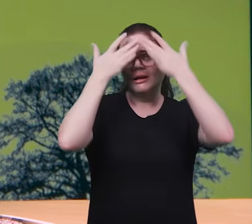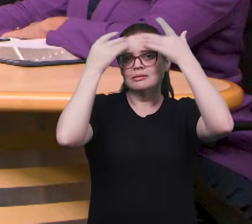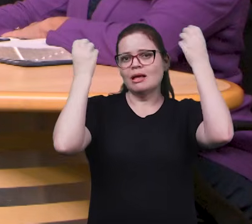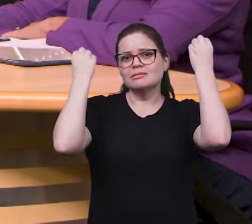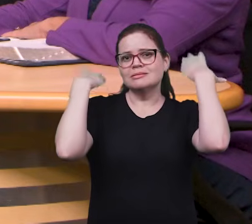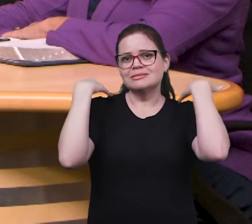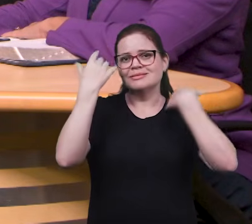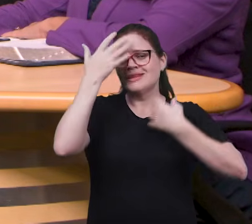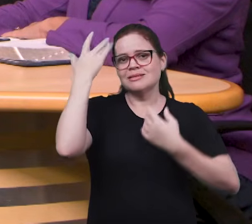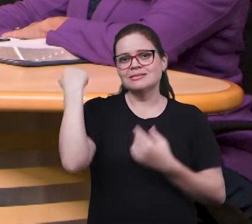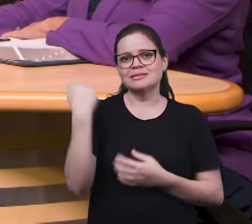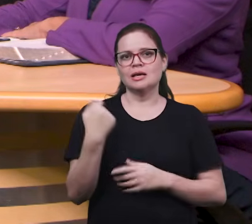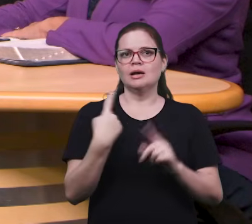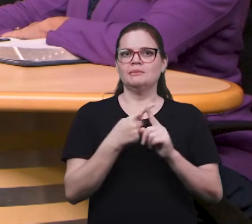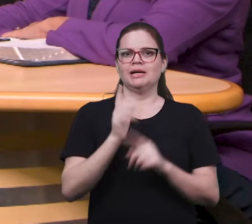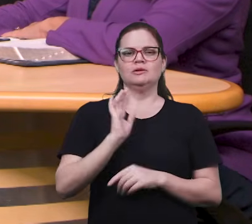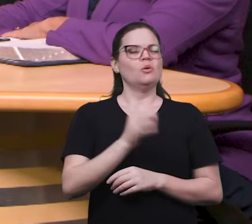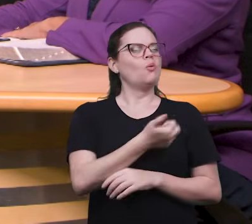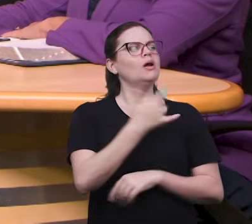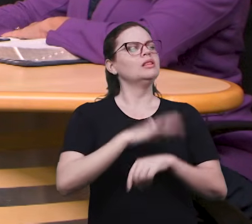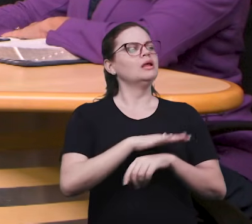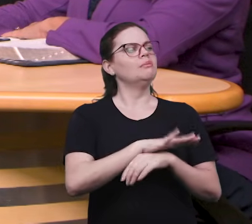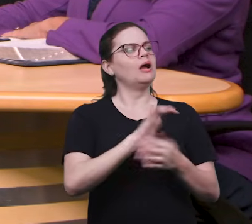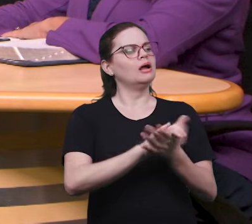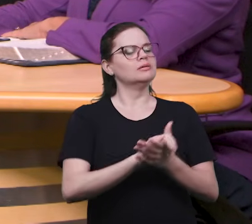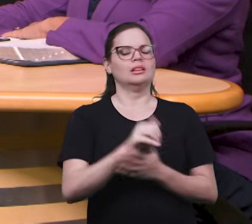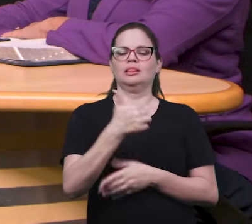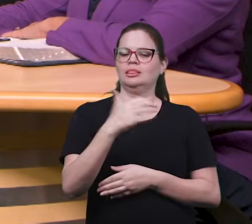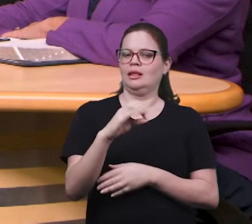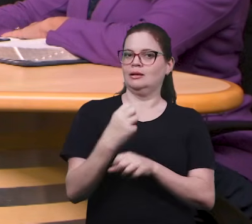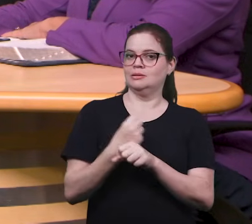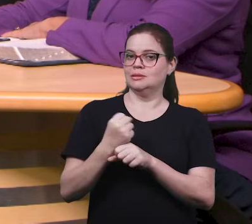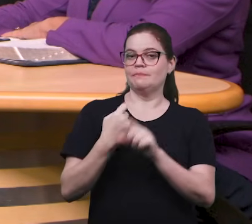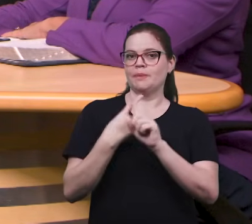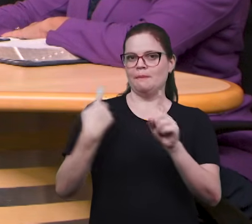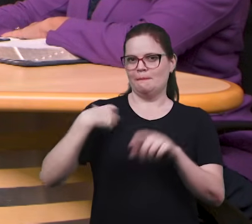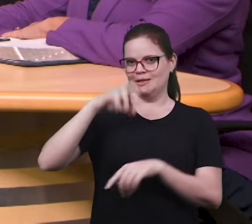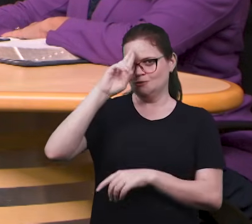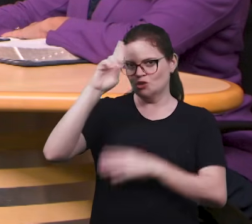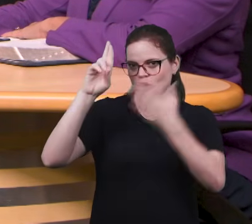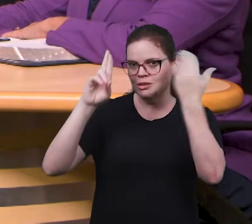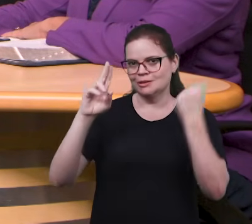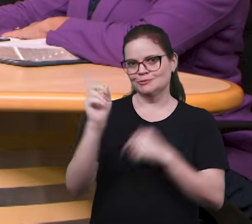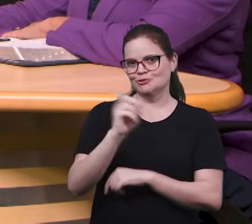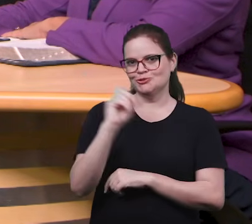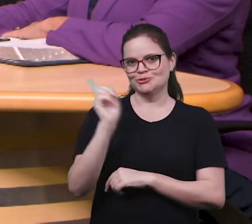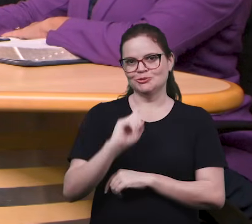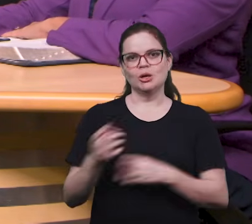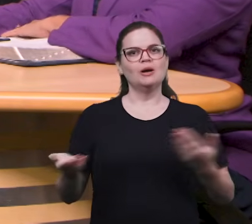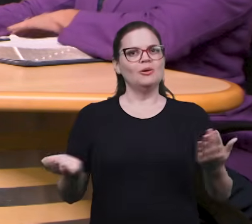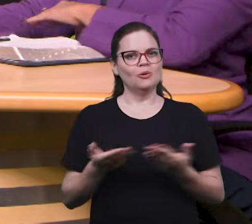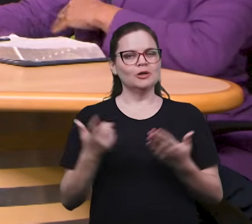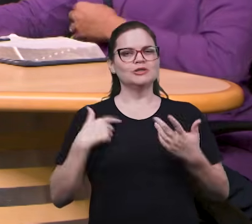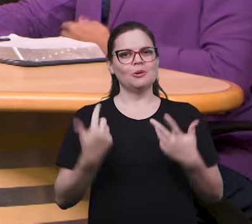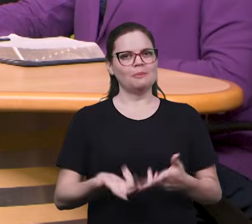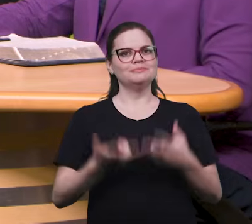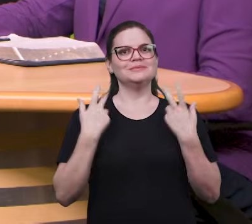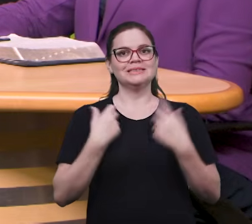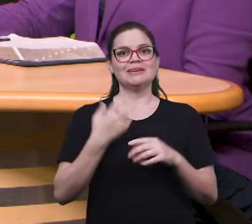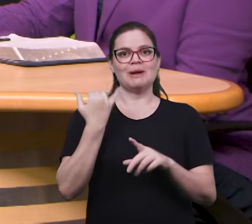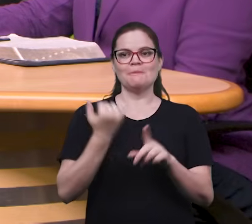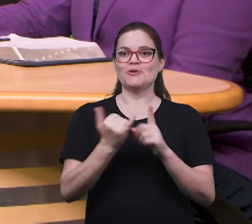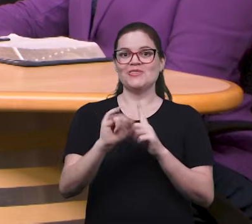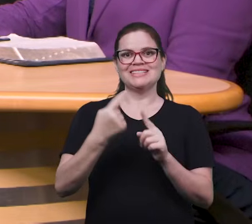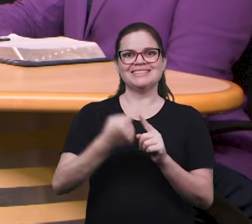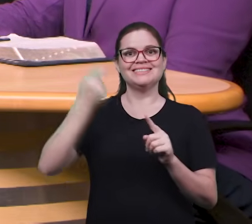o Senhor, tempo de casada já? São 10 anos, mas o Senhor não esqueceu. E hoje eu vejo esse